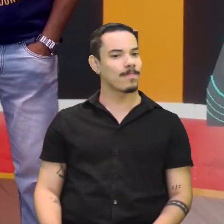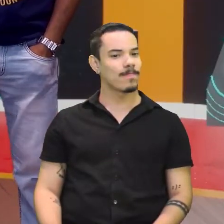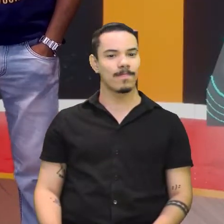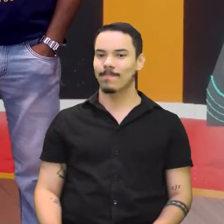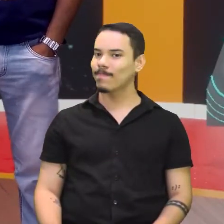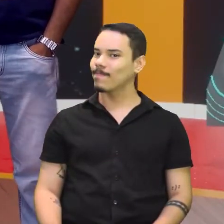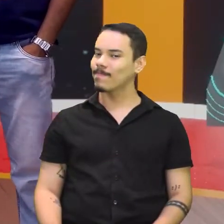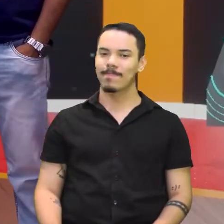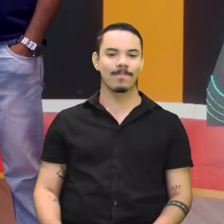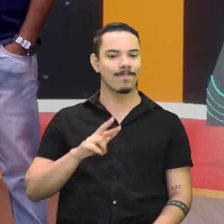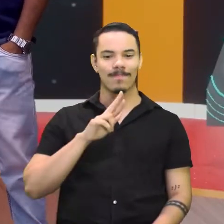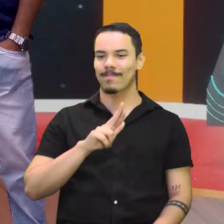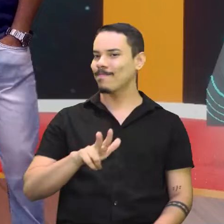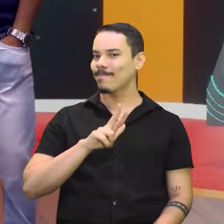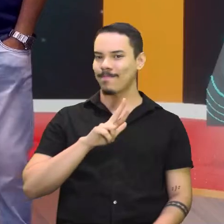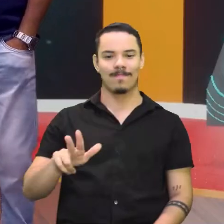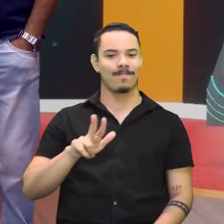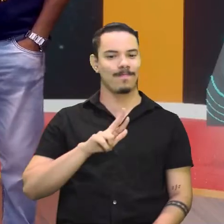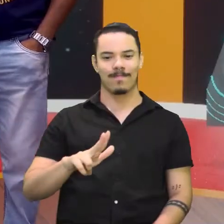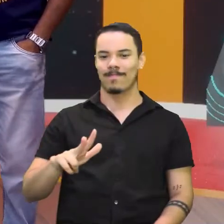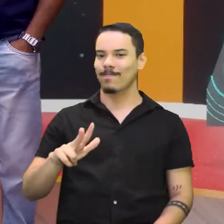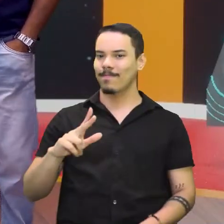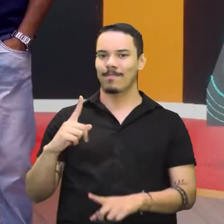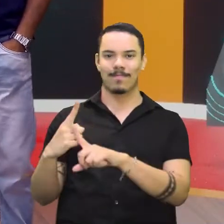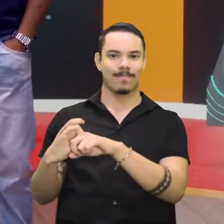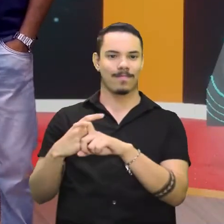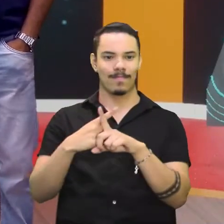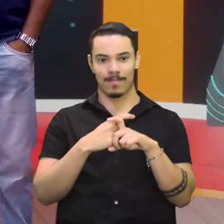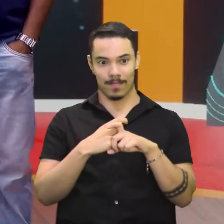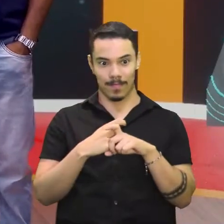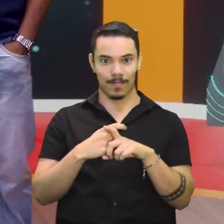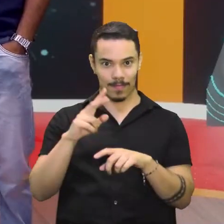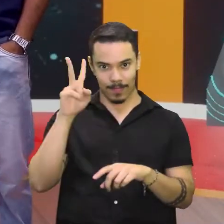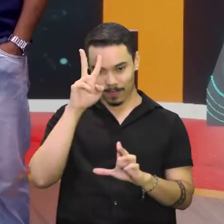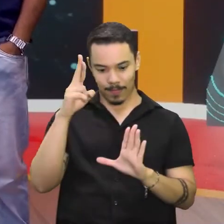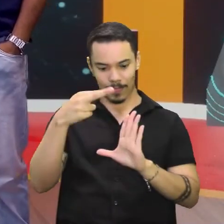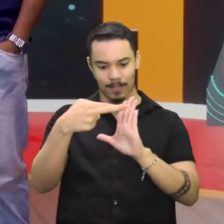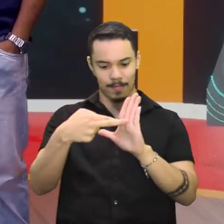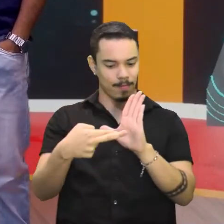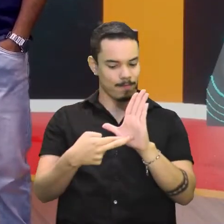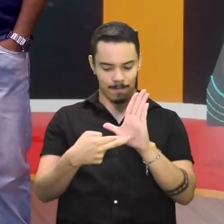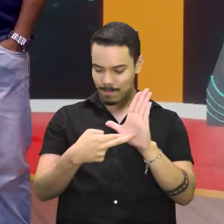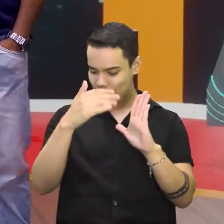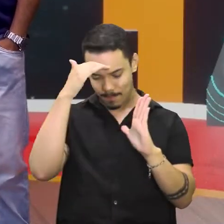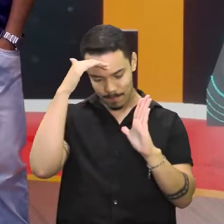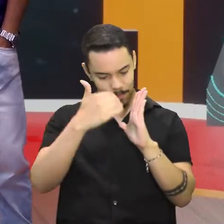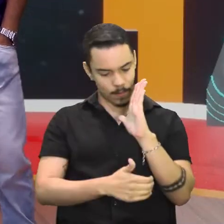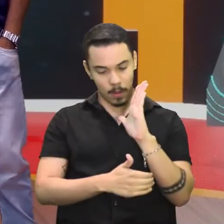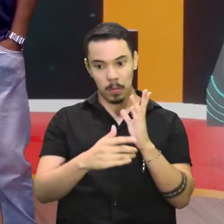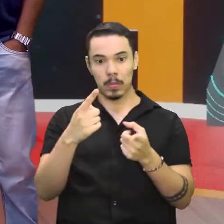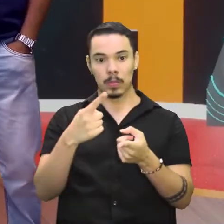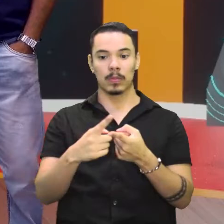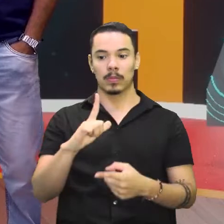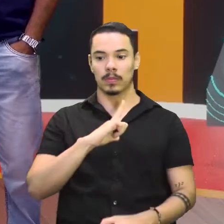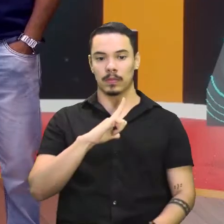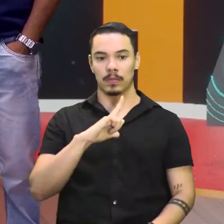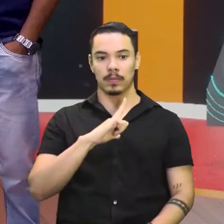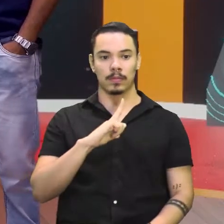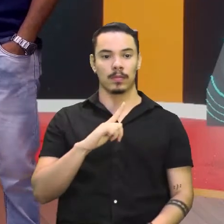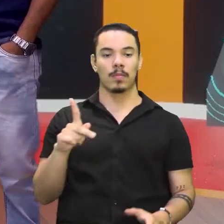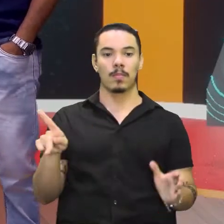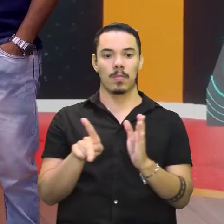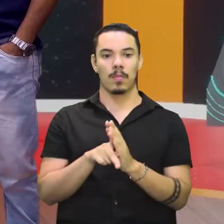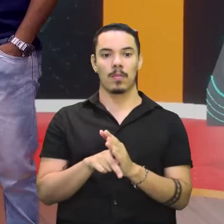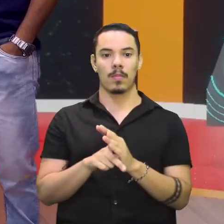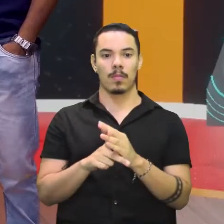polinômio, né? Então, é uma das condições para não se enquadra na característica polinomial, é quando tem a parte fracionária